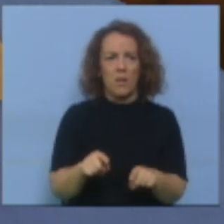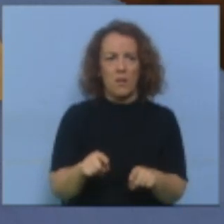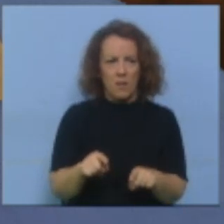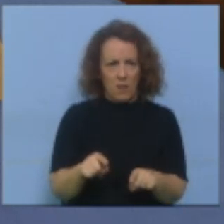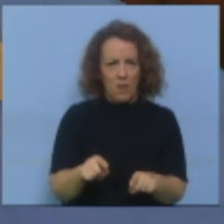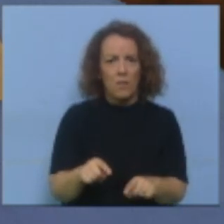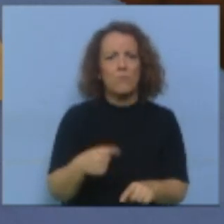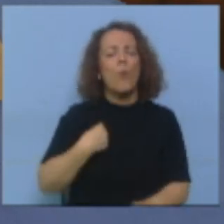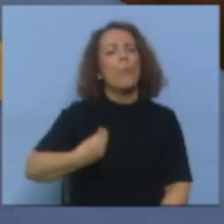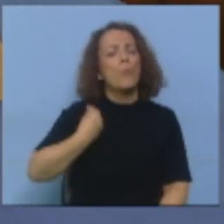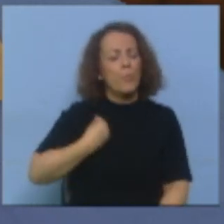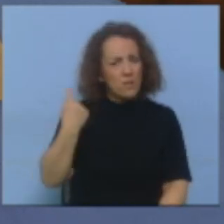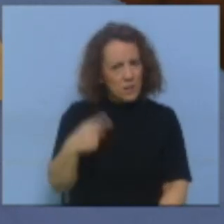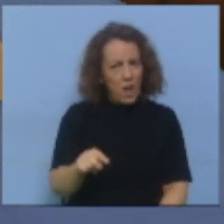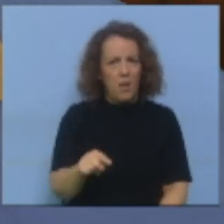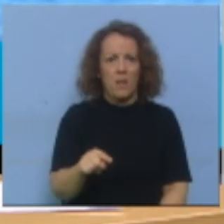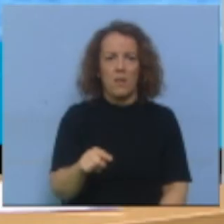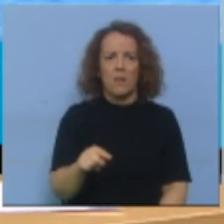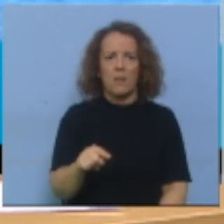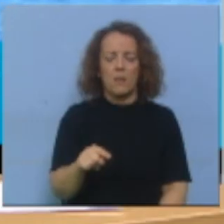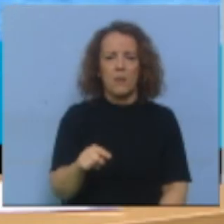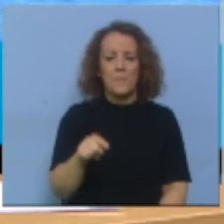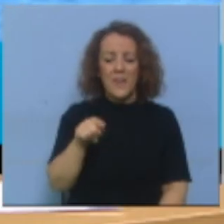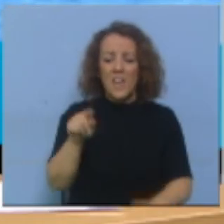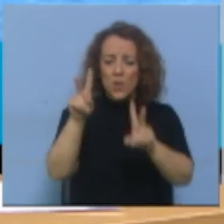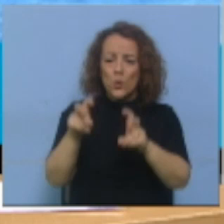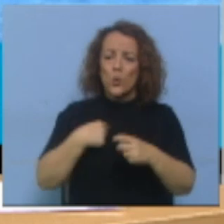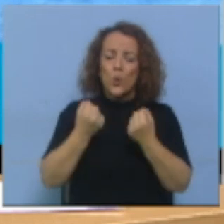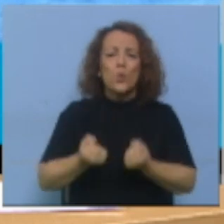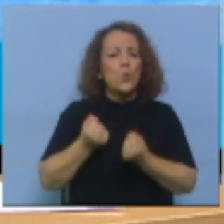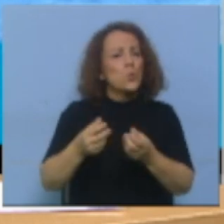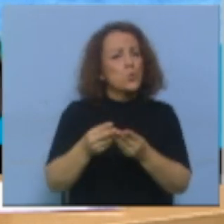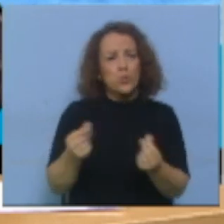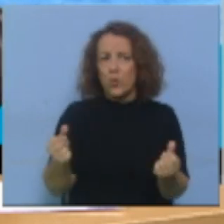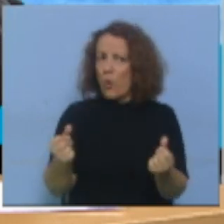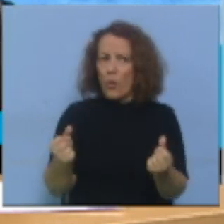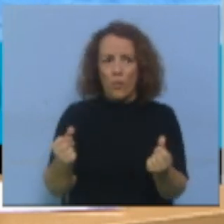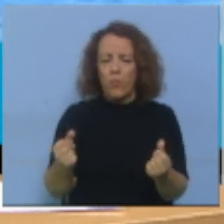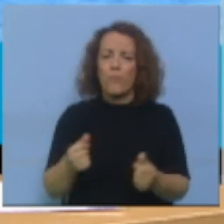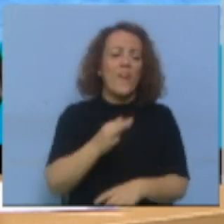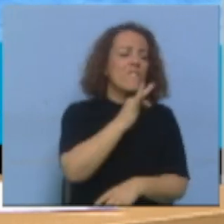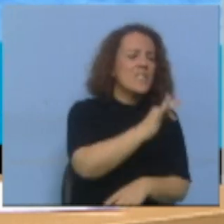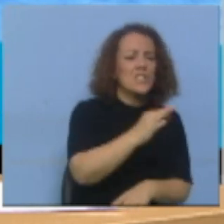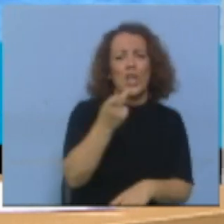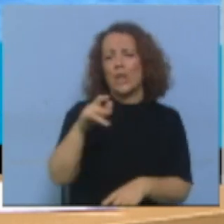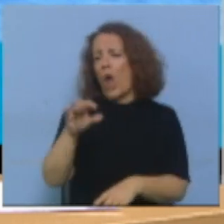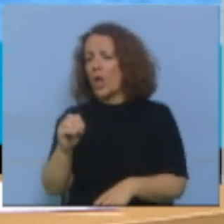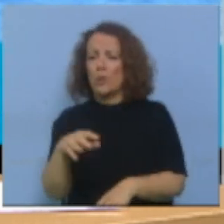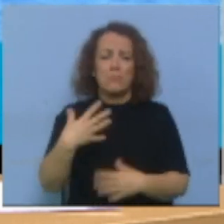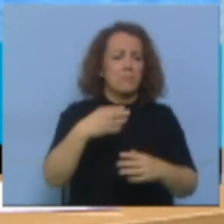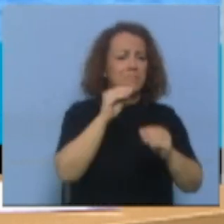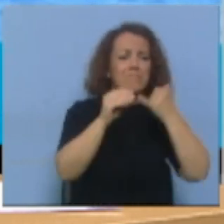estou preocupado, não consigo resolver este assunto. Francisco, António, será que me podes